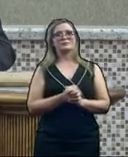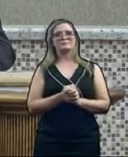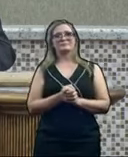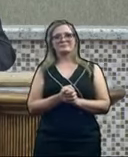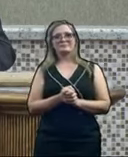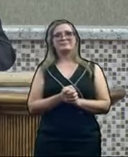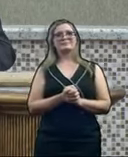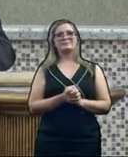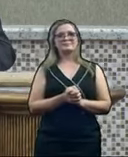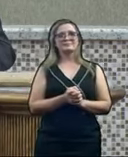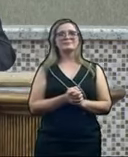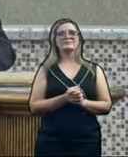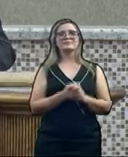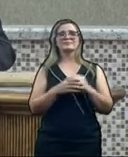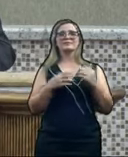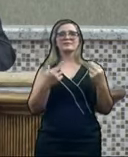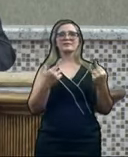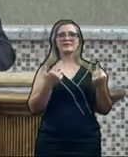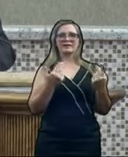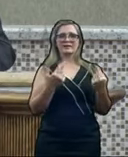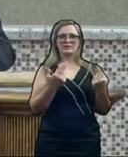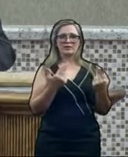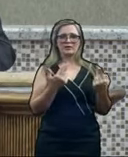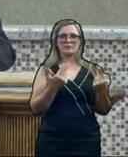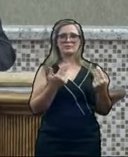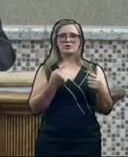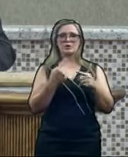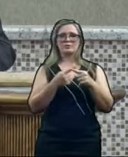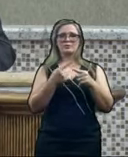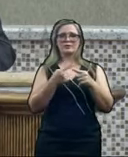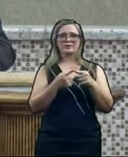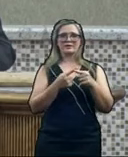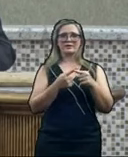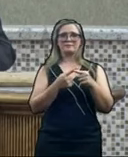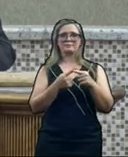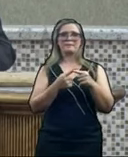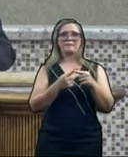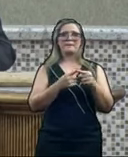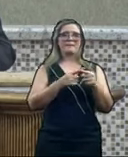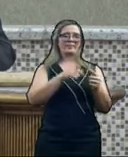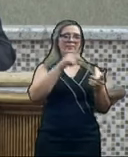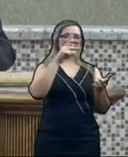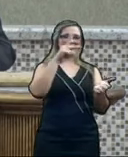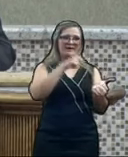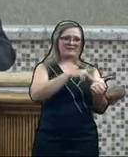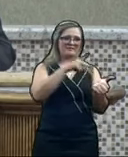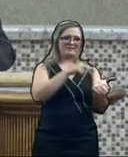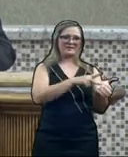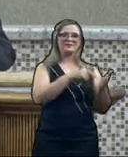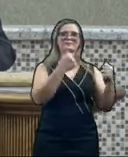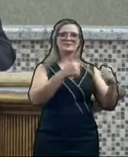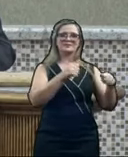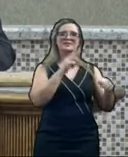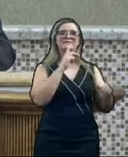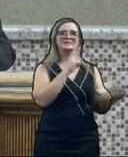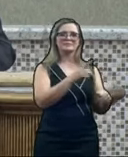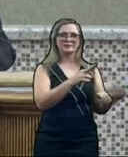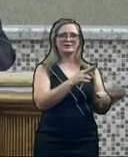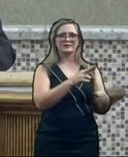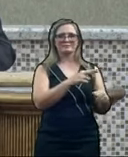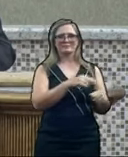tem umas perguntas que ele caguei a gente tal mas o acusado tem a sua vida linda ali claramente sem